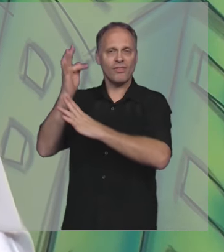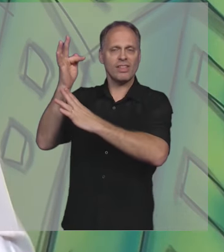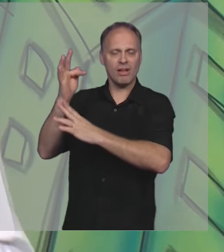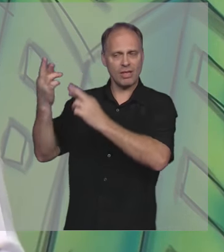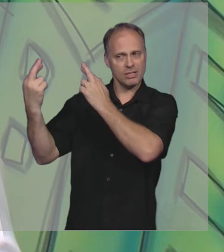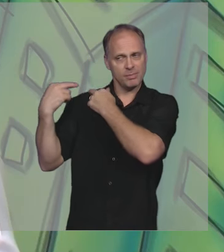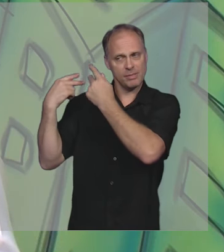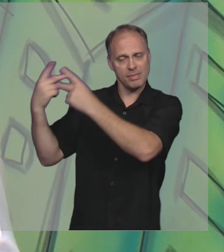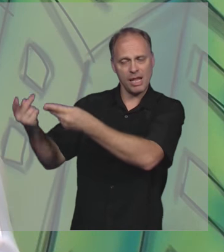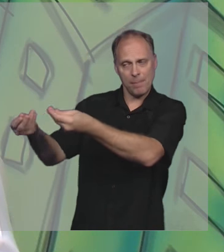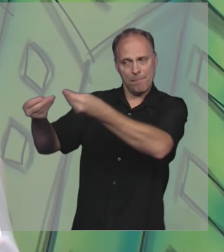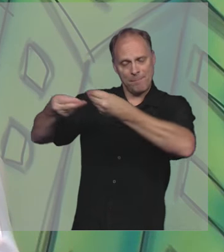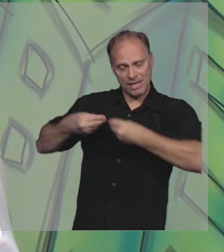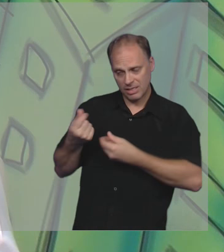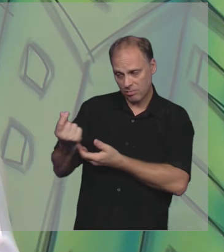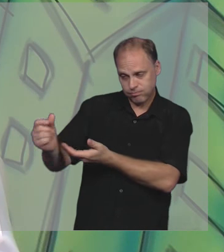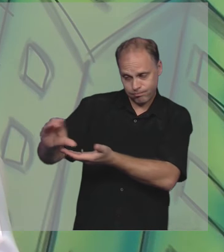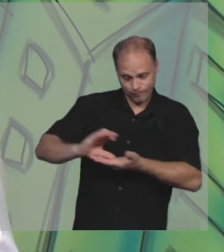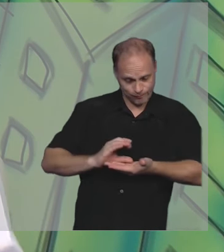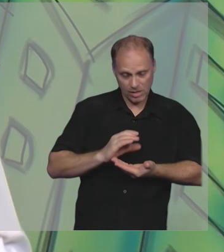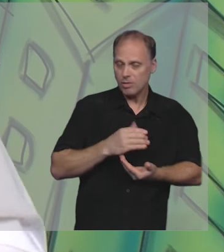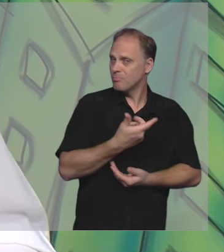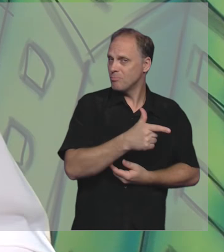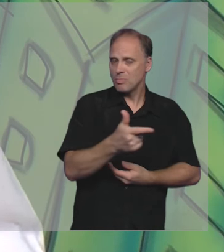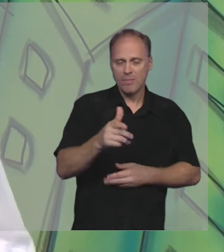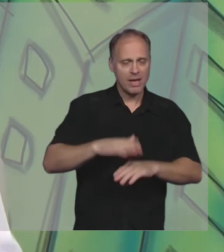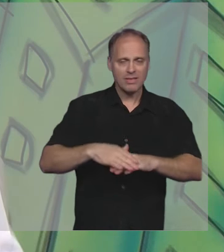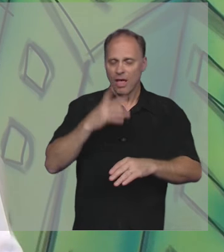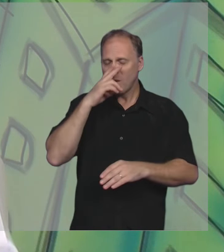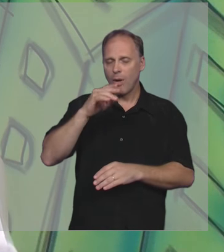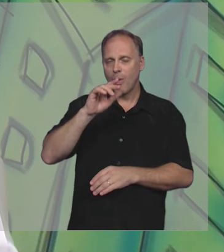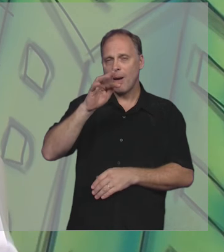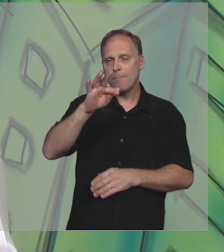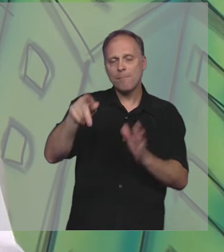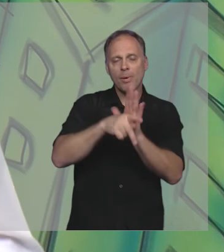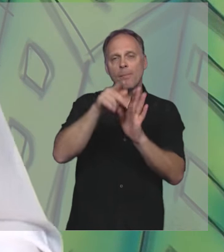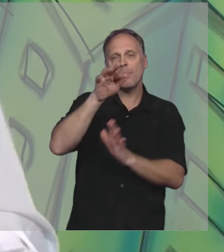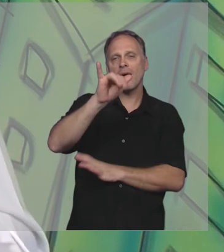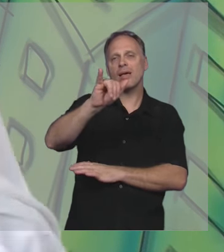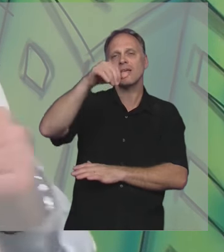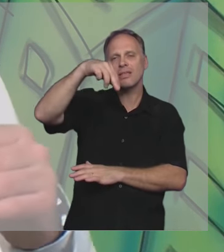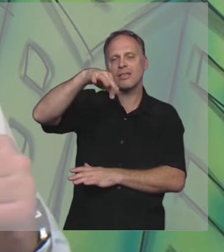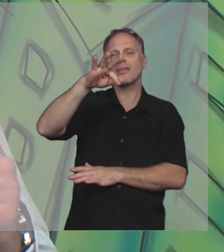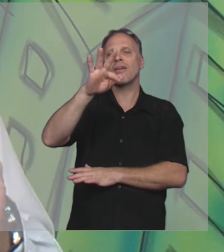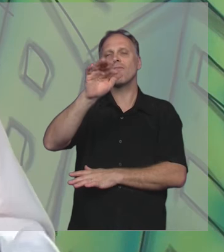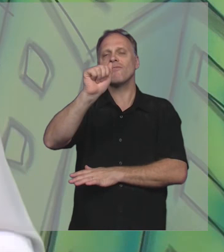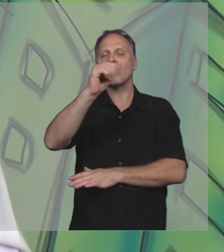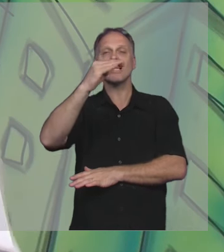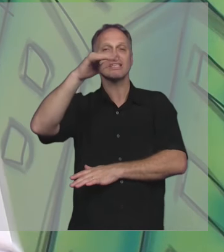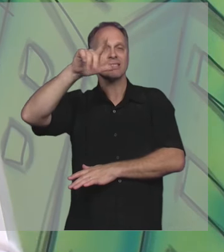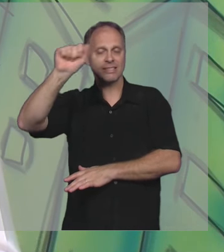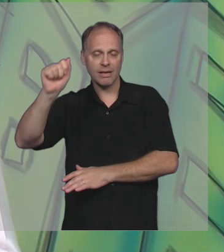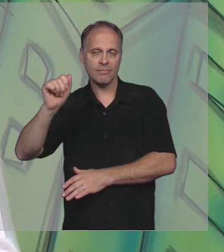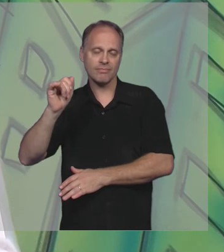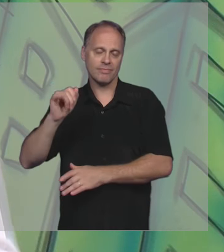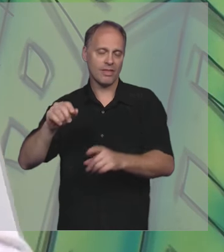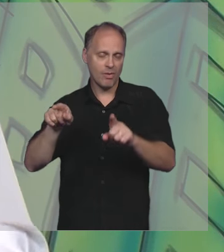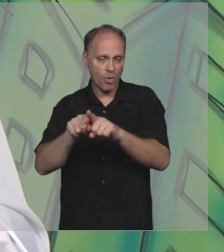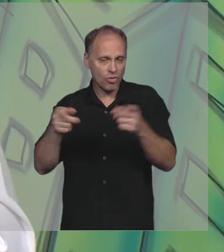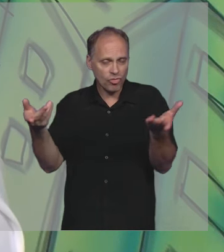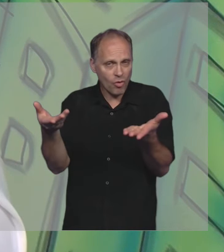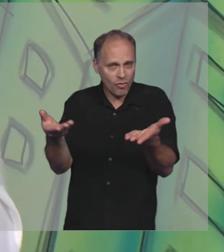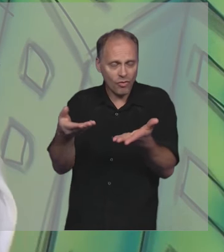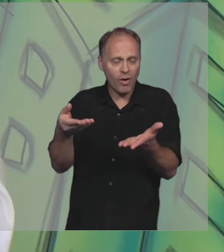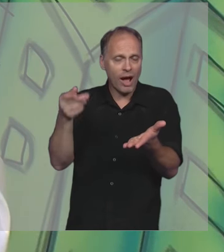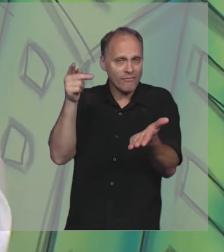dele, não repassa mais o valor, nem mesmo a inflação, né? Então hoje é um custo, a uma